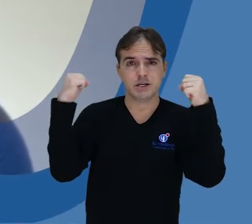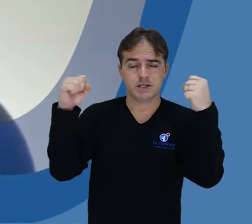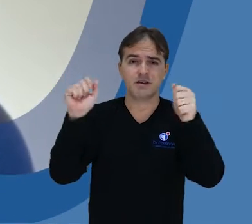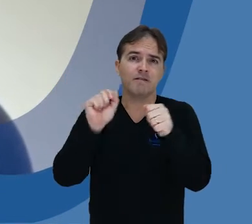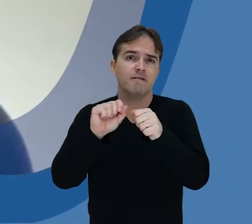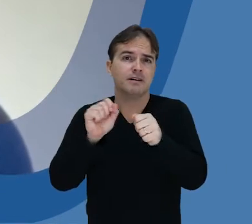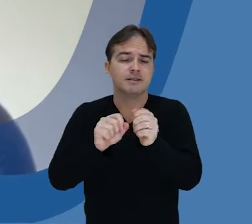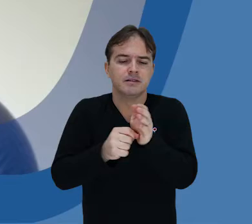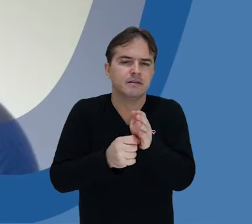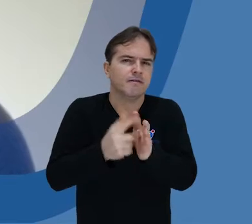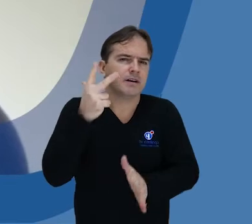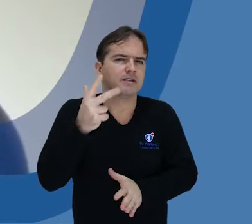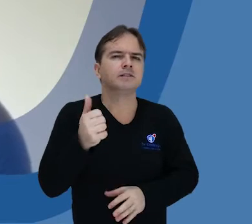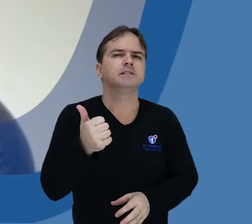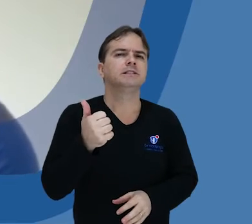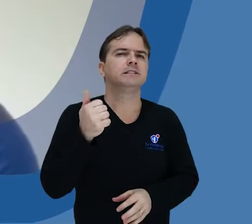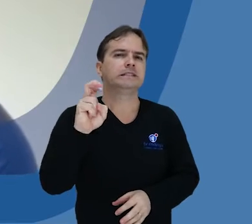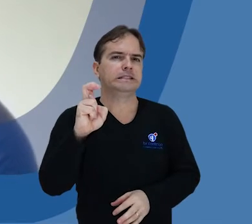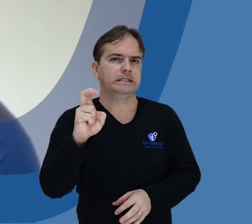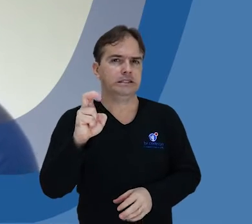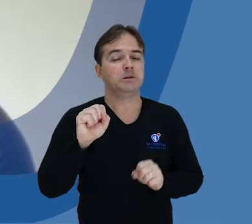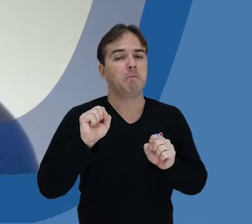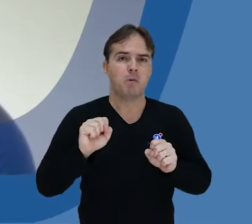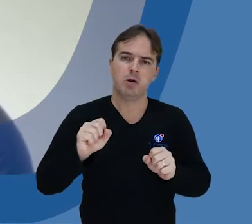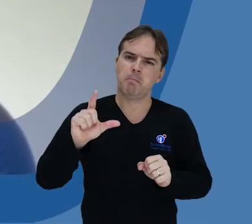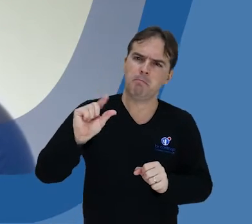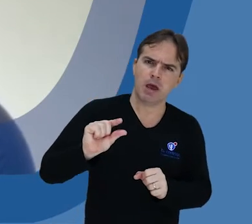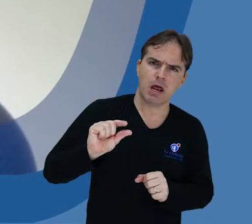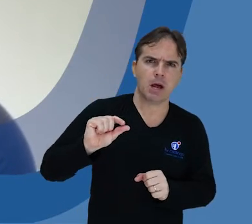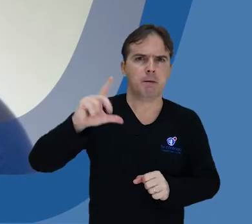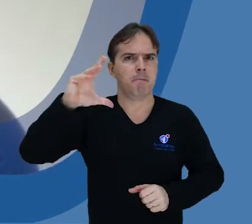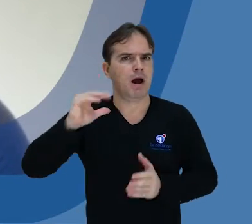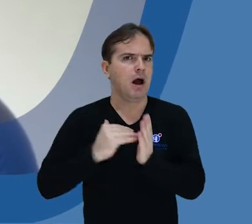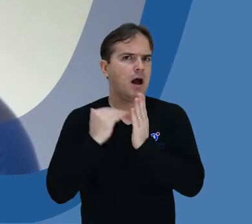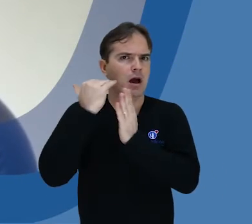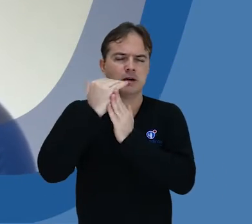15 repetições, né? A gente pode fazer menos ou mais, a depender